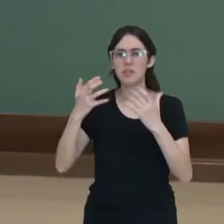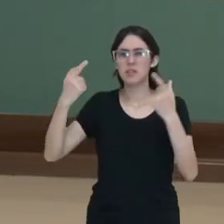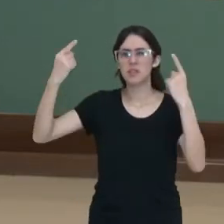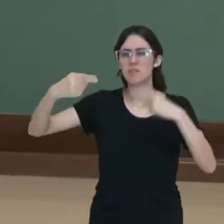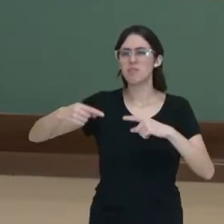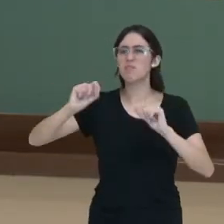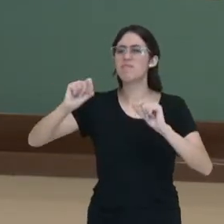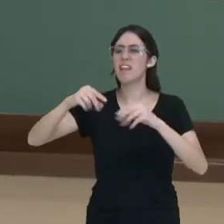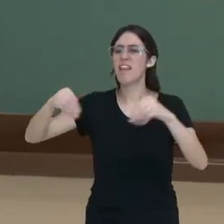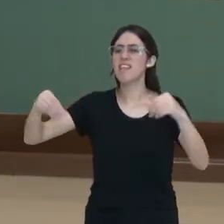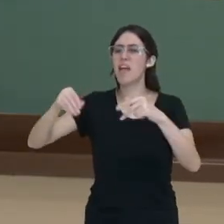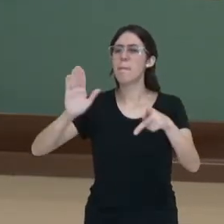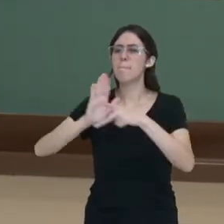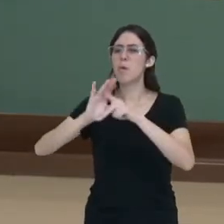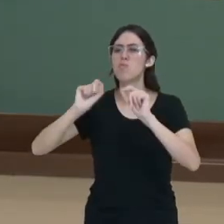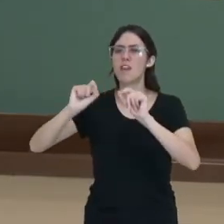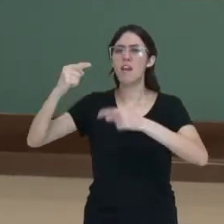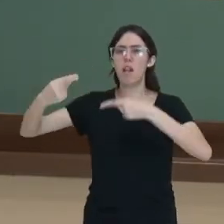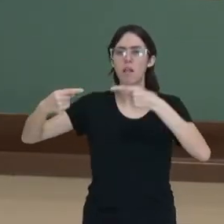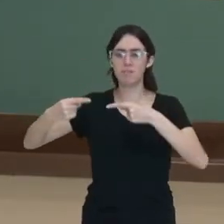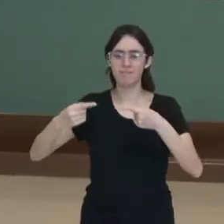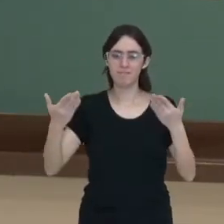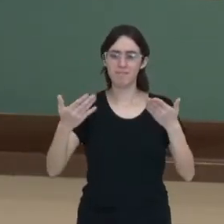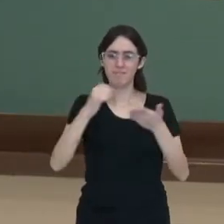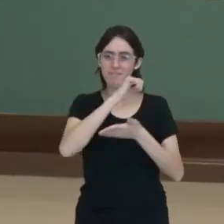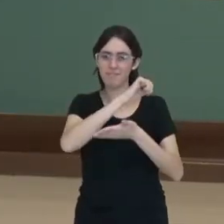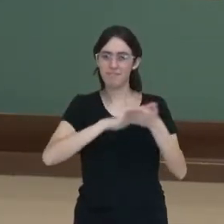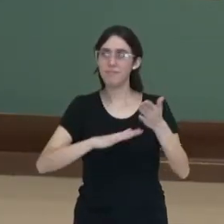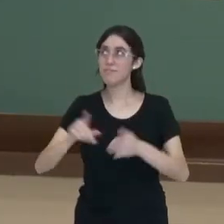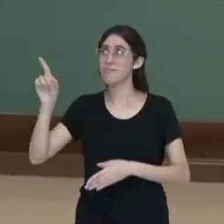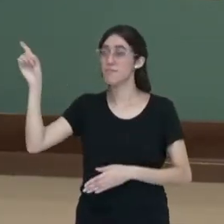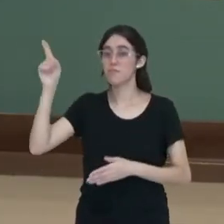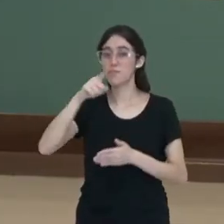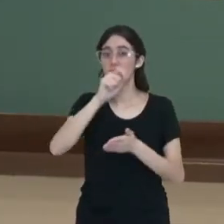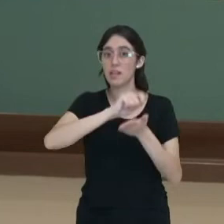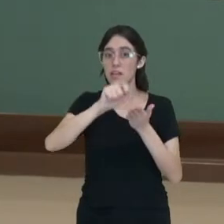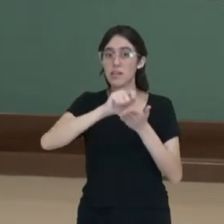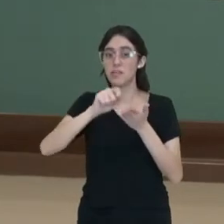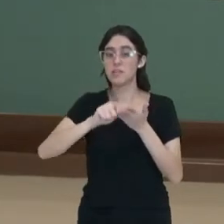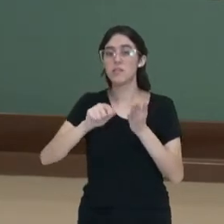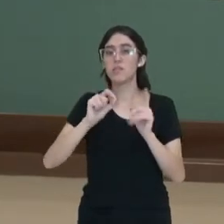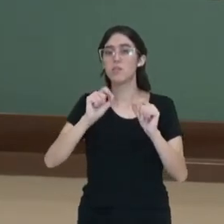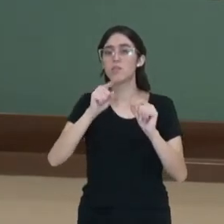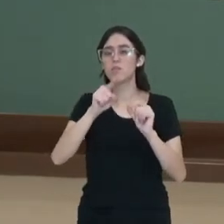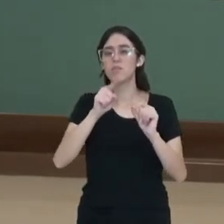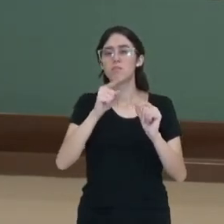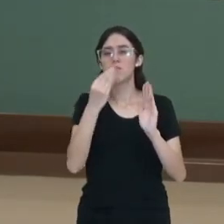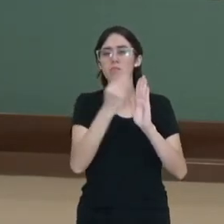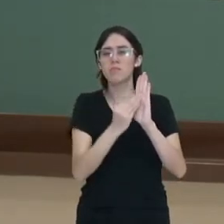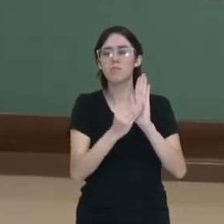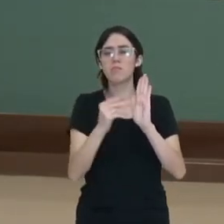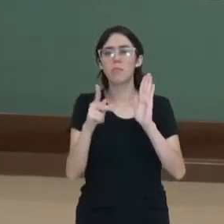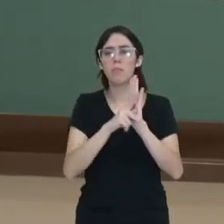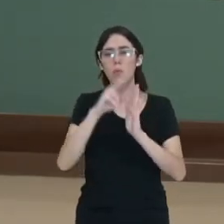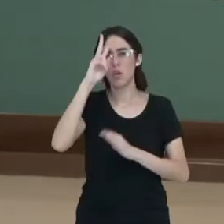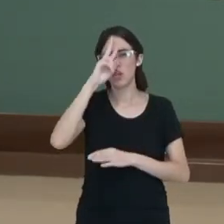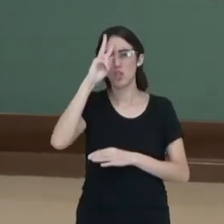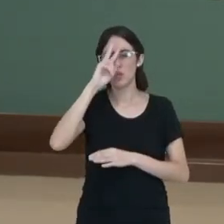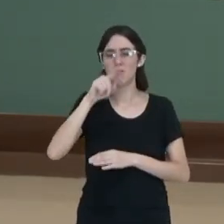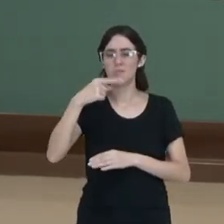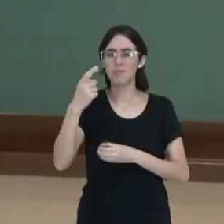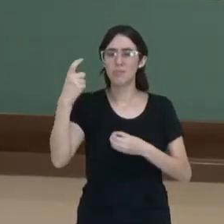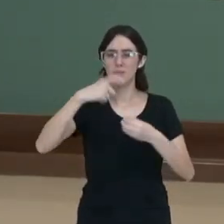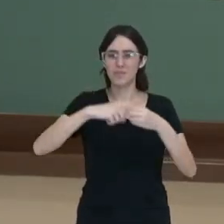por vida. Agora é com vocês, copie seu caderno e responda. Identifique uma fonte material dos povos germânicos. Daqui a